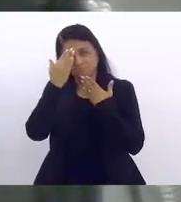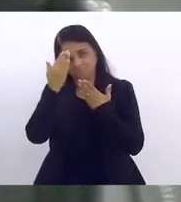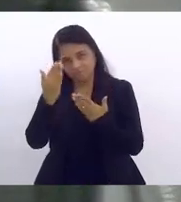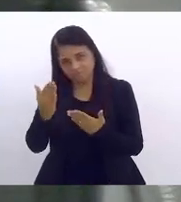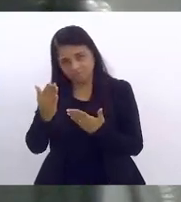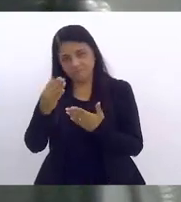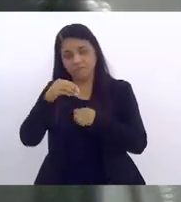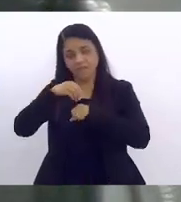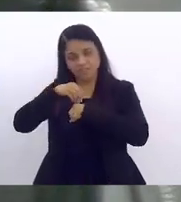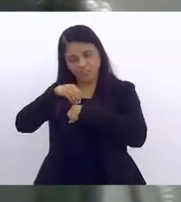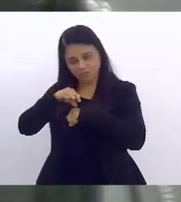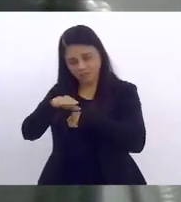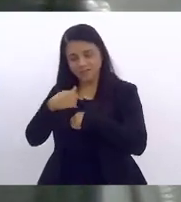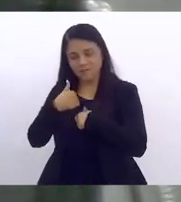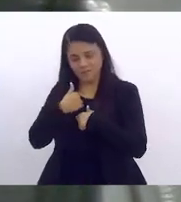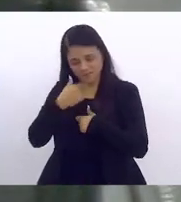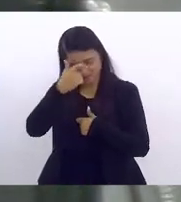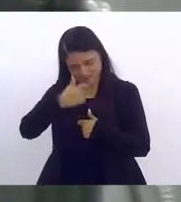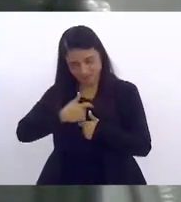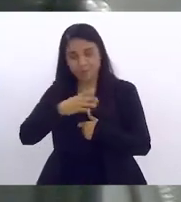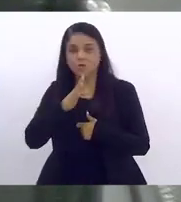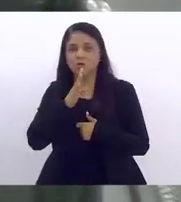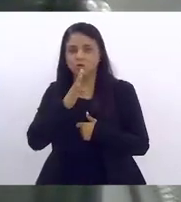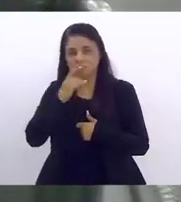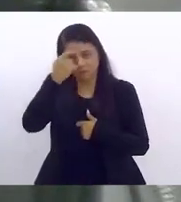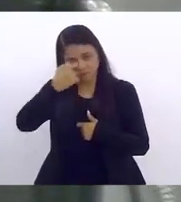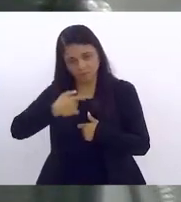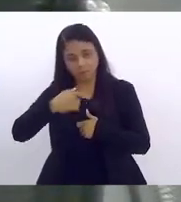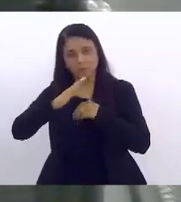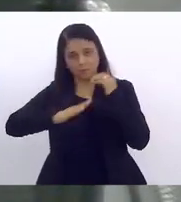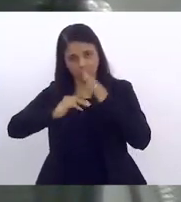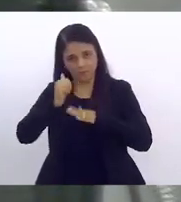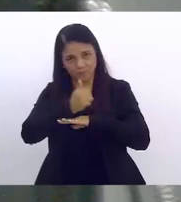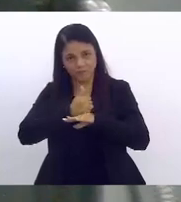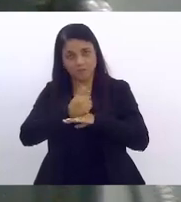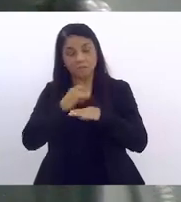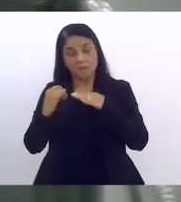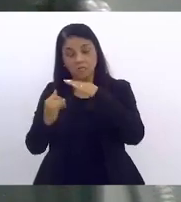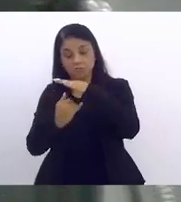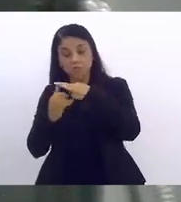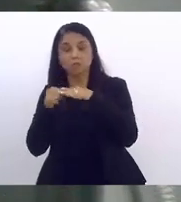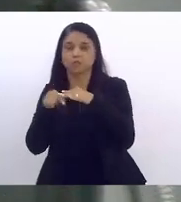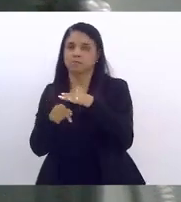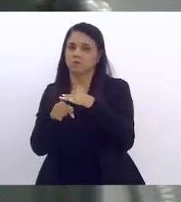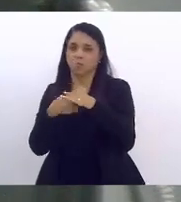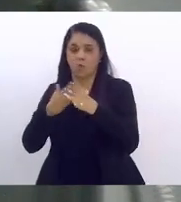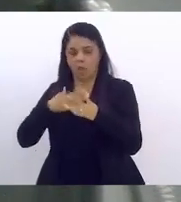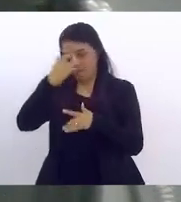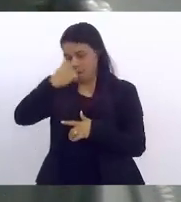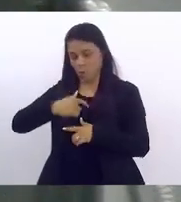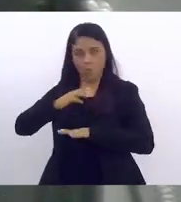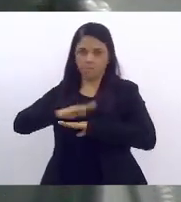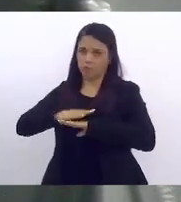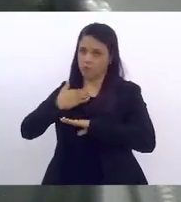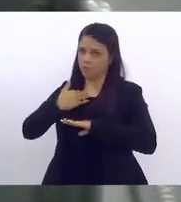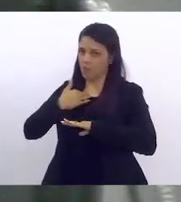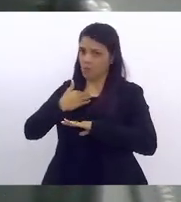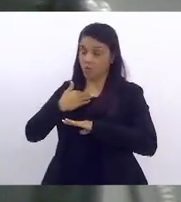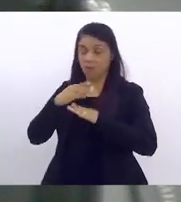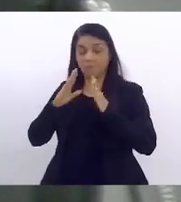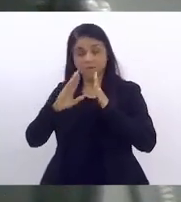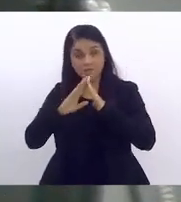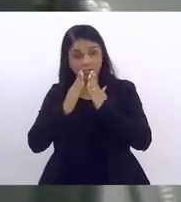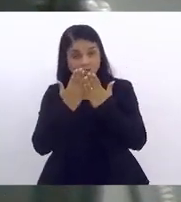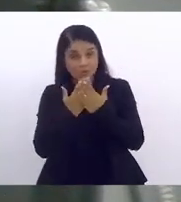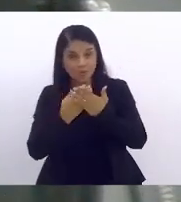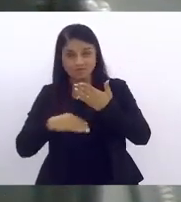indicação e agradeço muito o reconhecimento, porque ele é para a instituição, né? Não é a minha pessoa, é a Escola Politécnica,